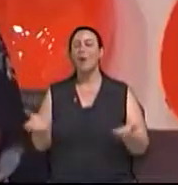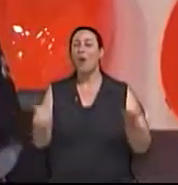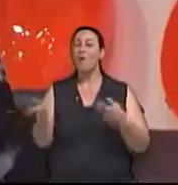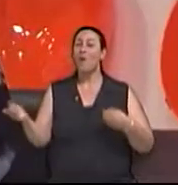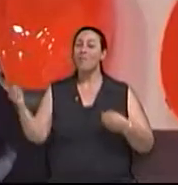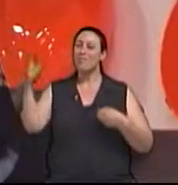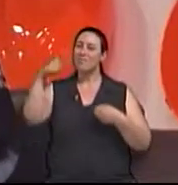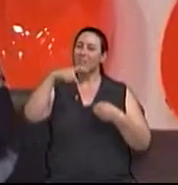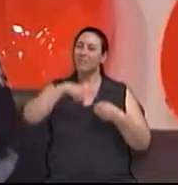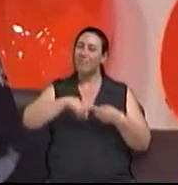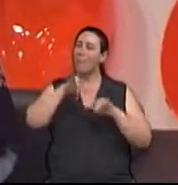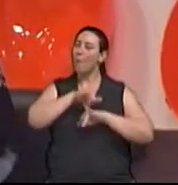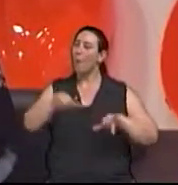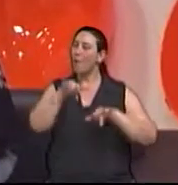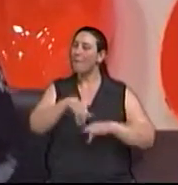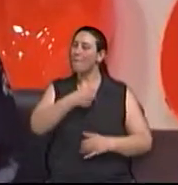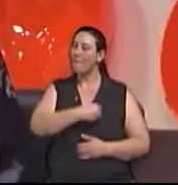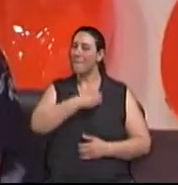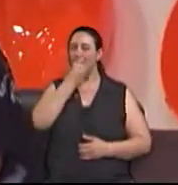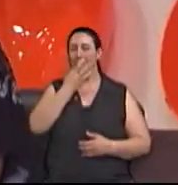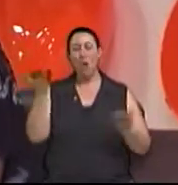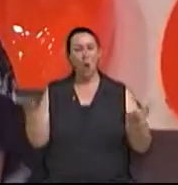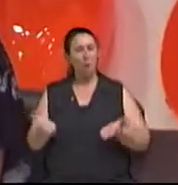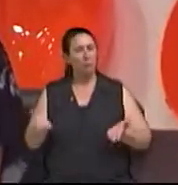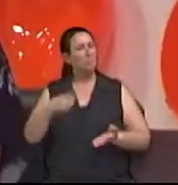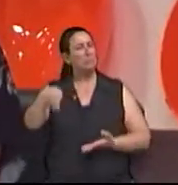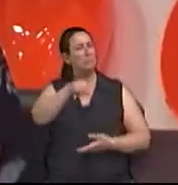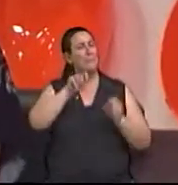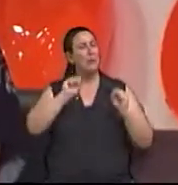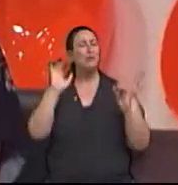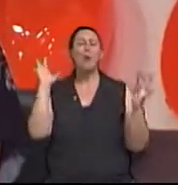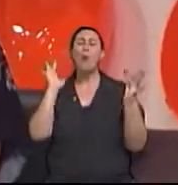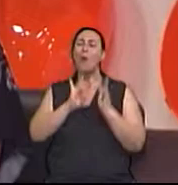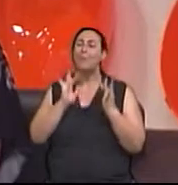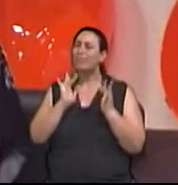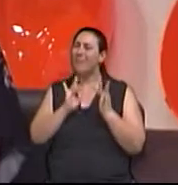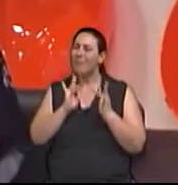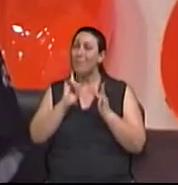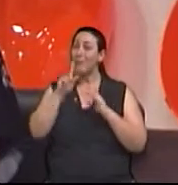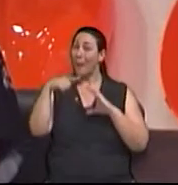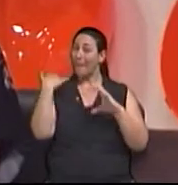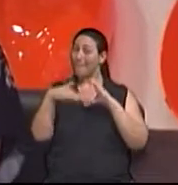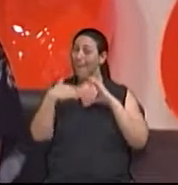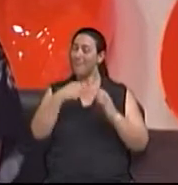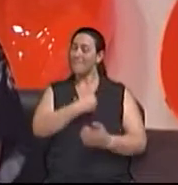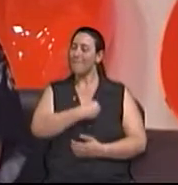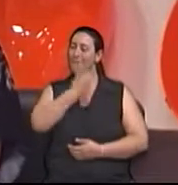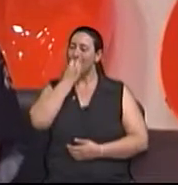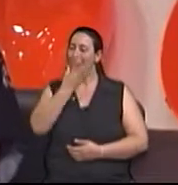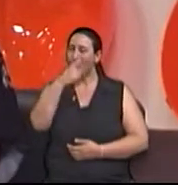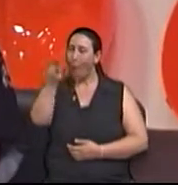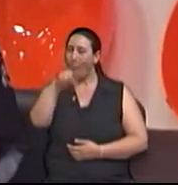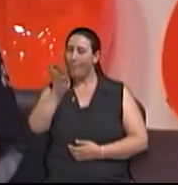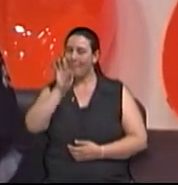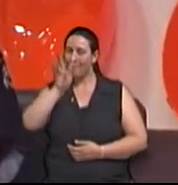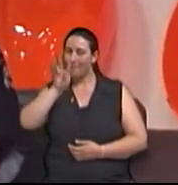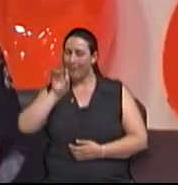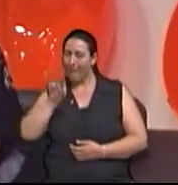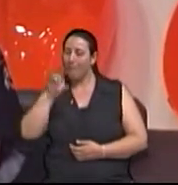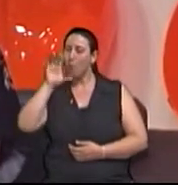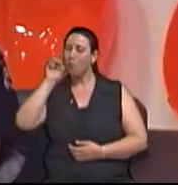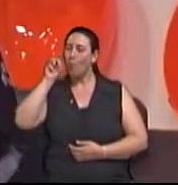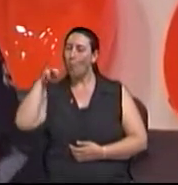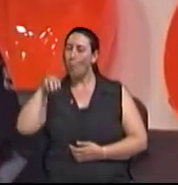Voltamos com o nosso vivabem de hoje você sabe que pode entrar em contato conosco pelo e-mail vivabem @tv